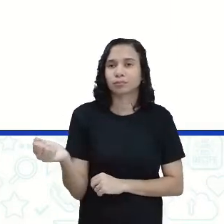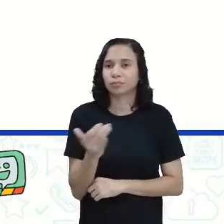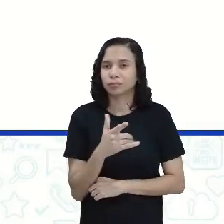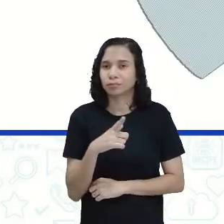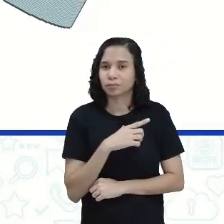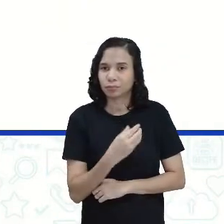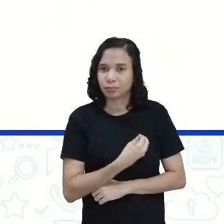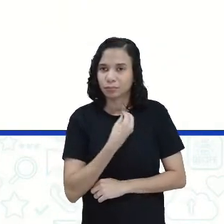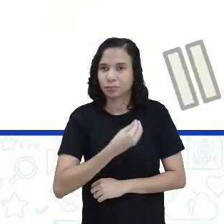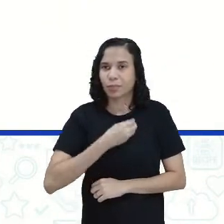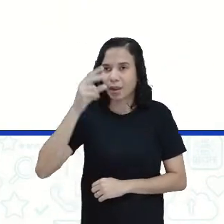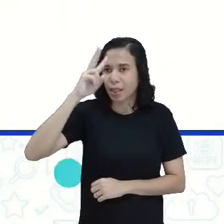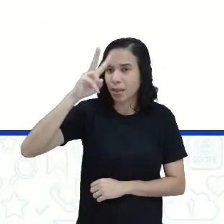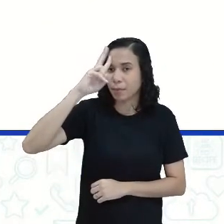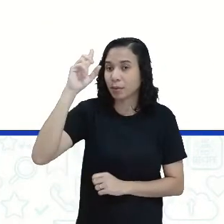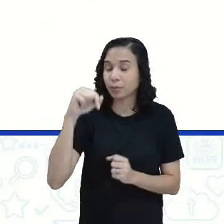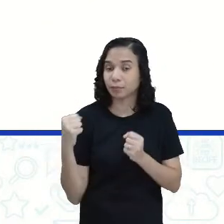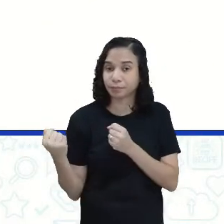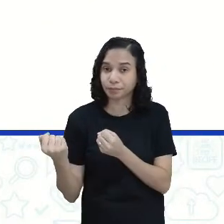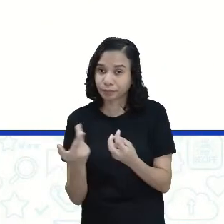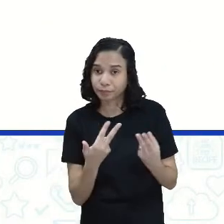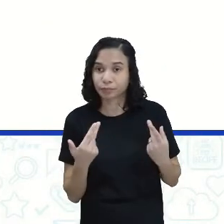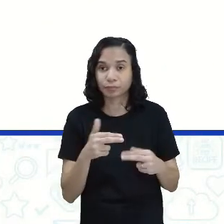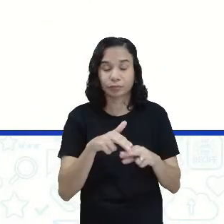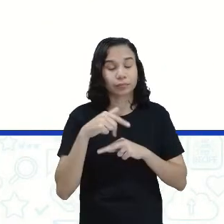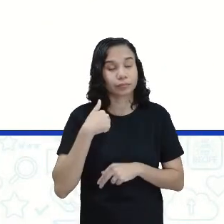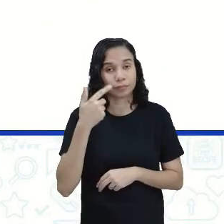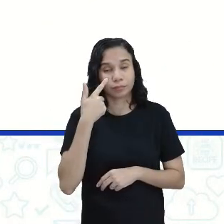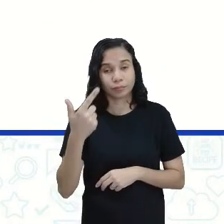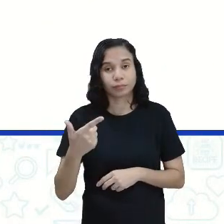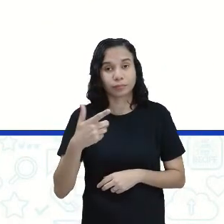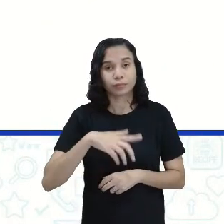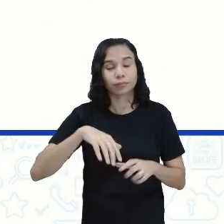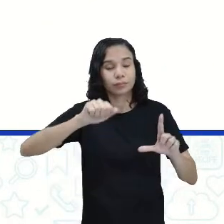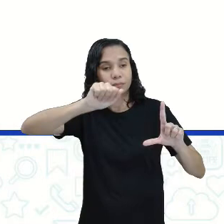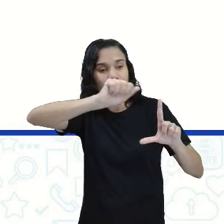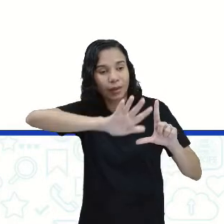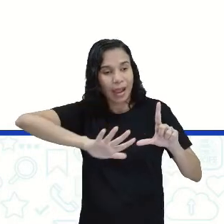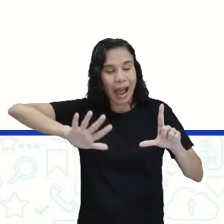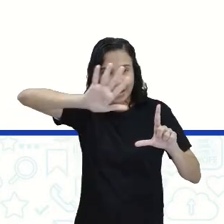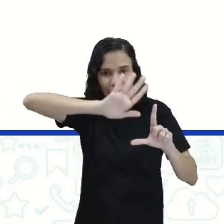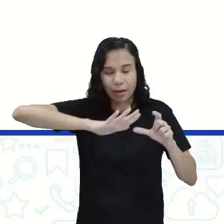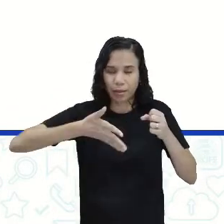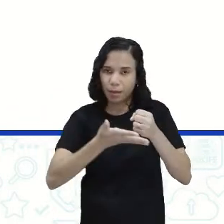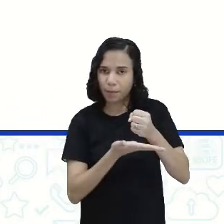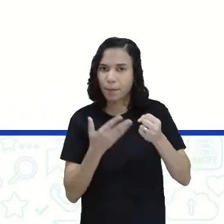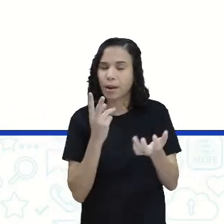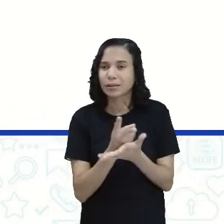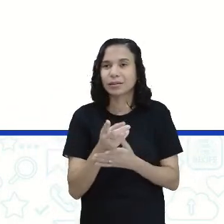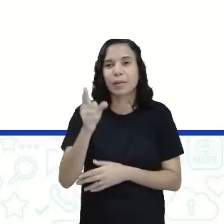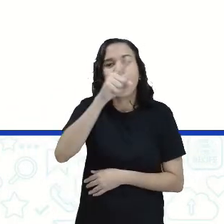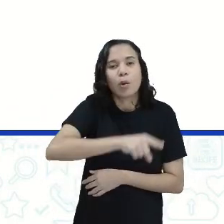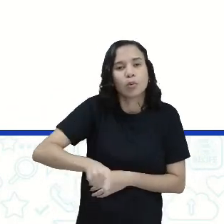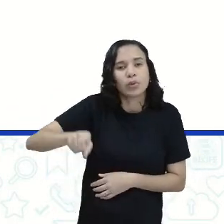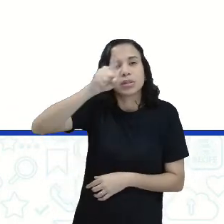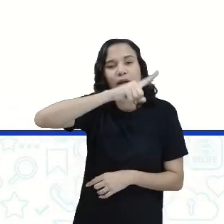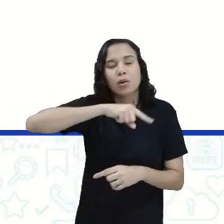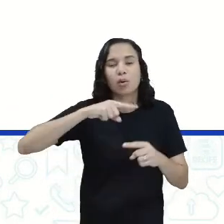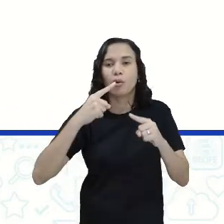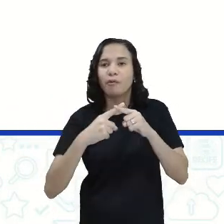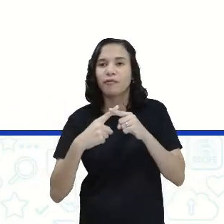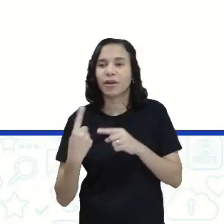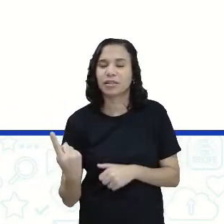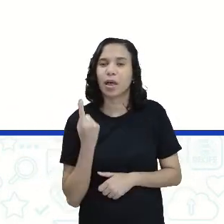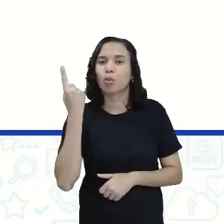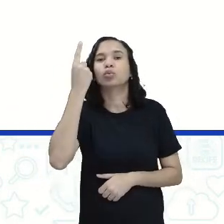ter. Lembrando que são bases iguais. E aí o volume vai ser a área da base, que sempre vai ser o círculo, multiplicado pela